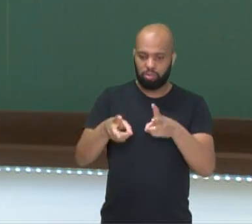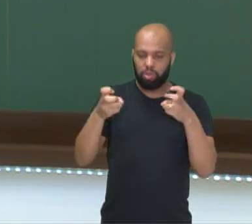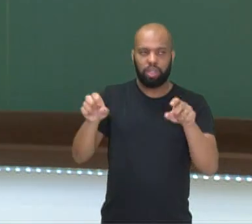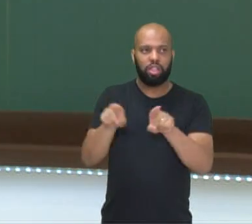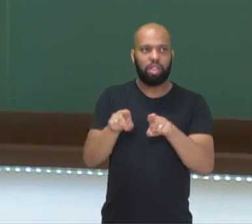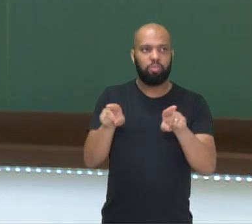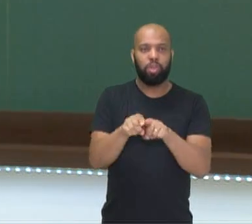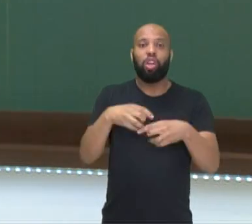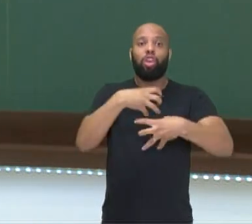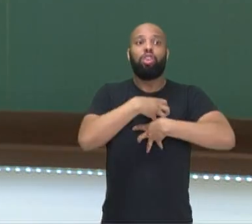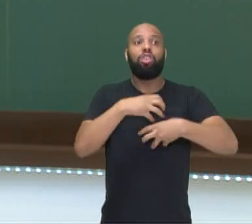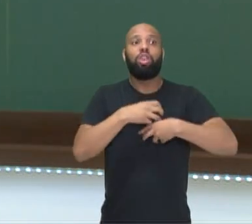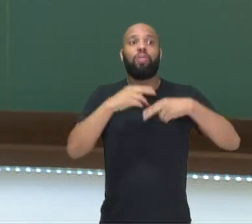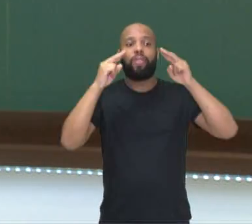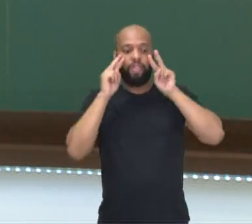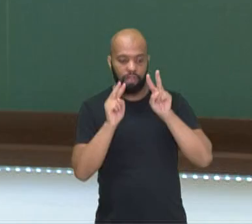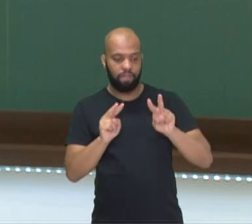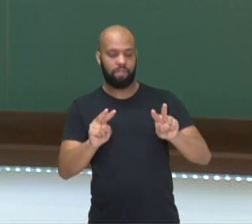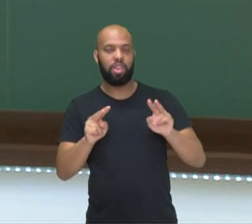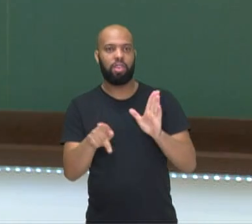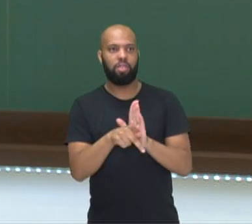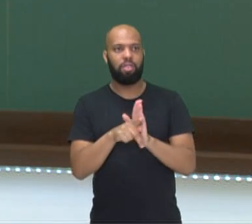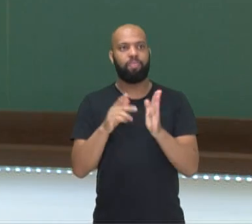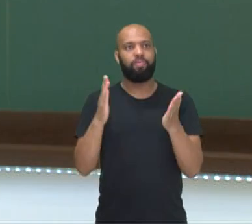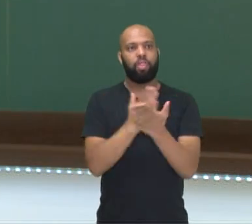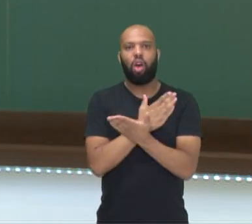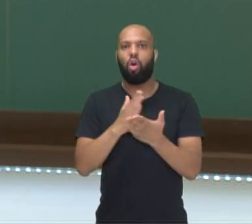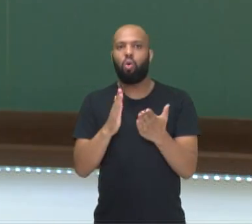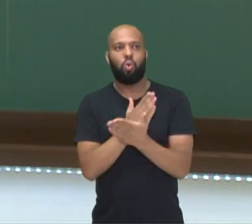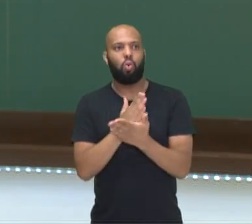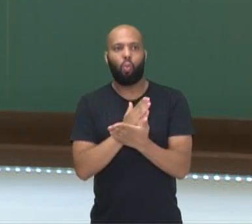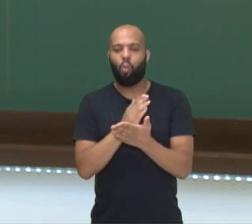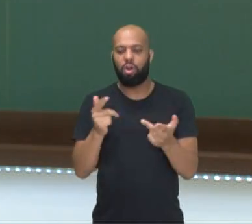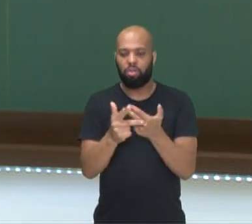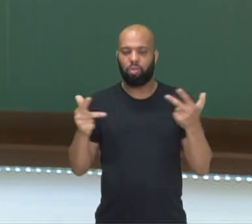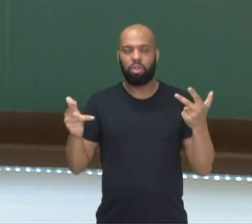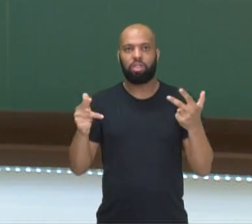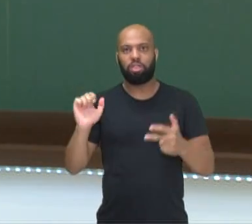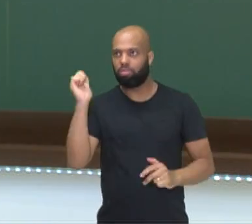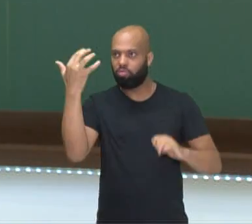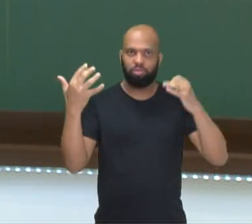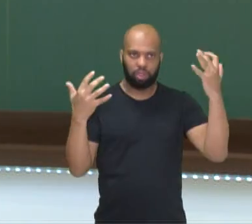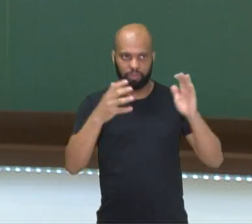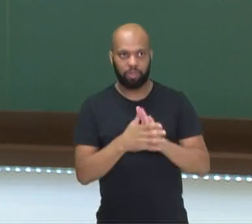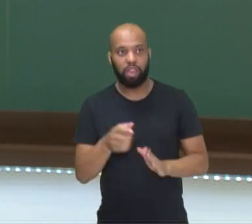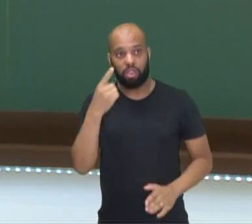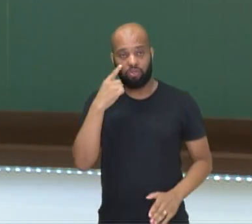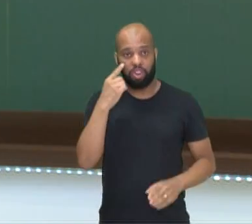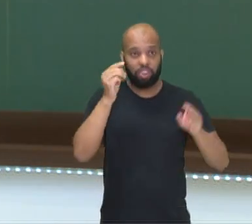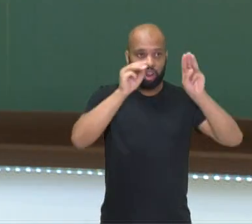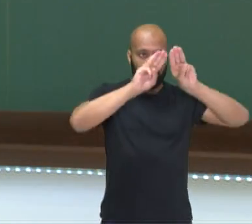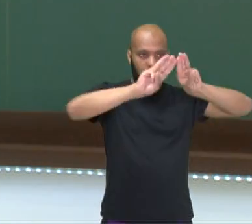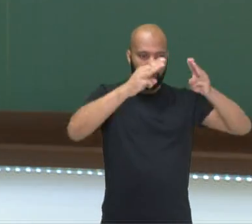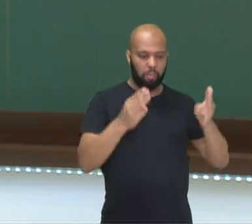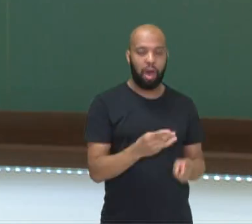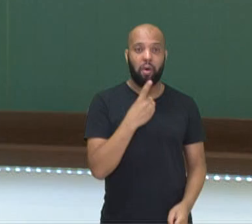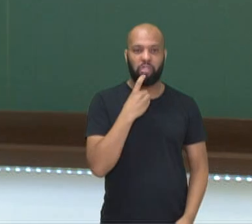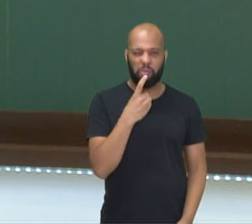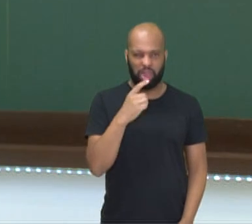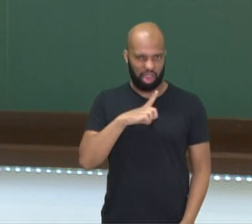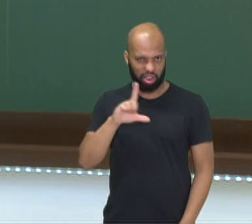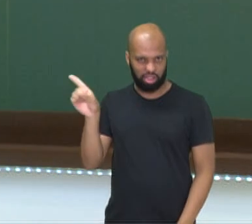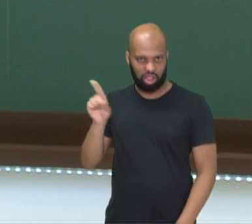a visualização das incidências de casos de malária. No mapa da minha esquerda é o mapa